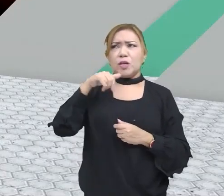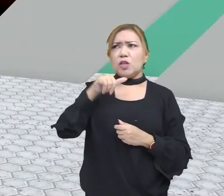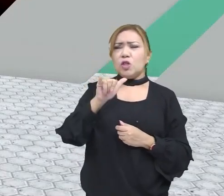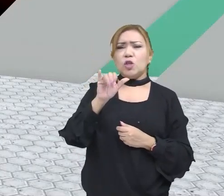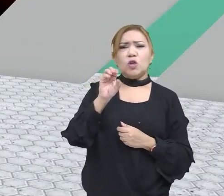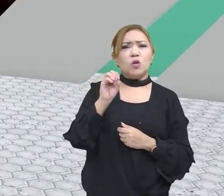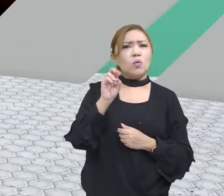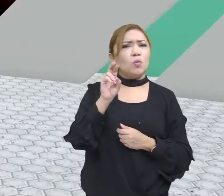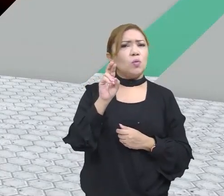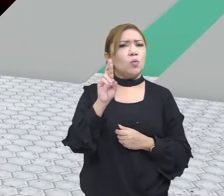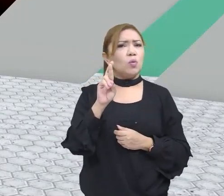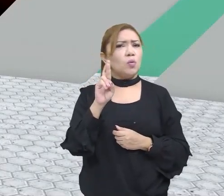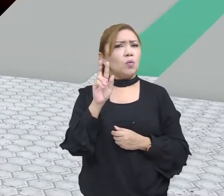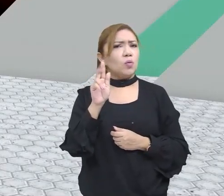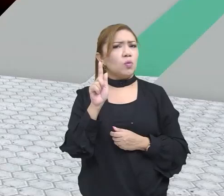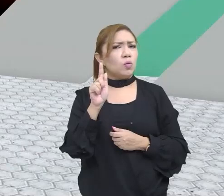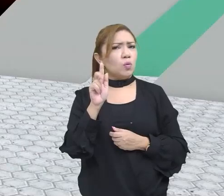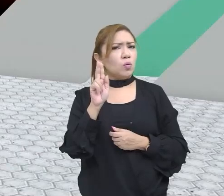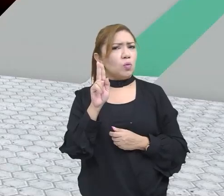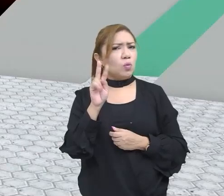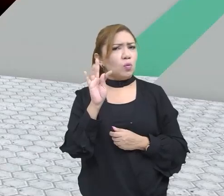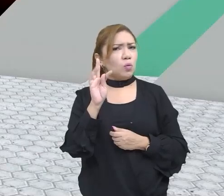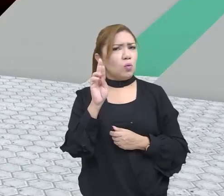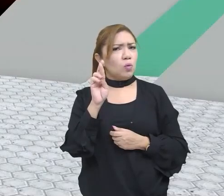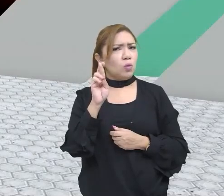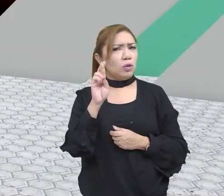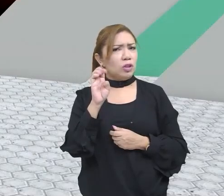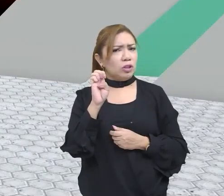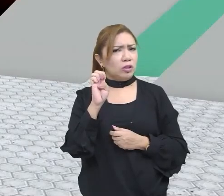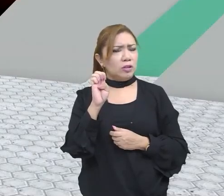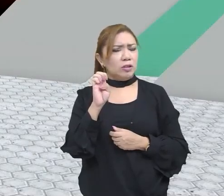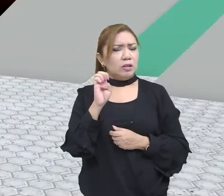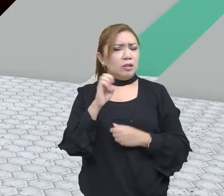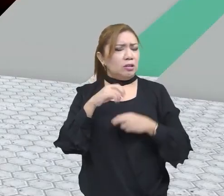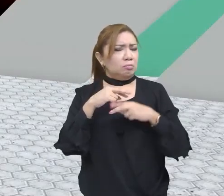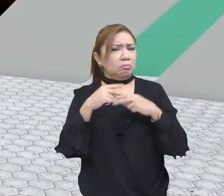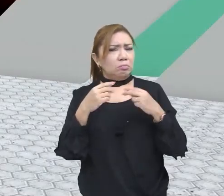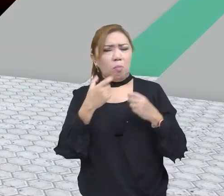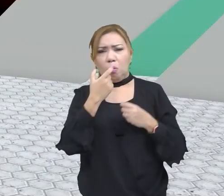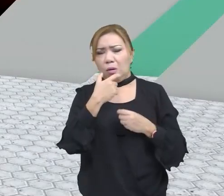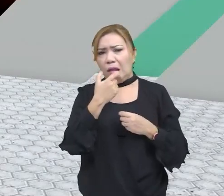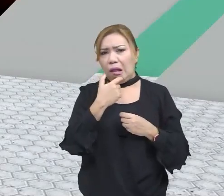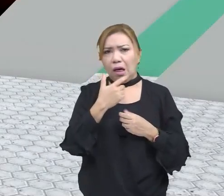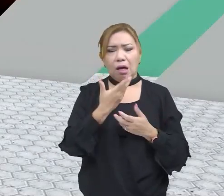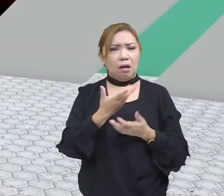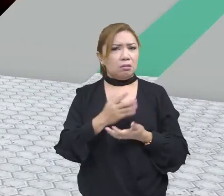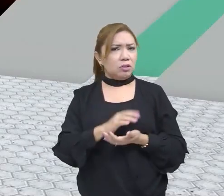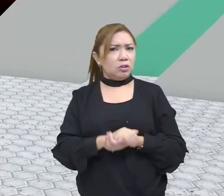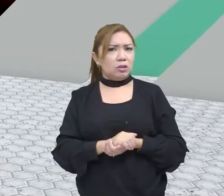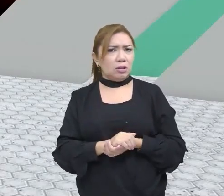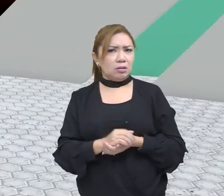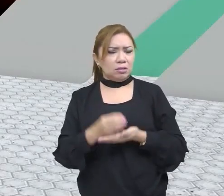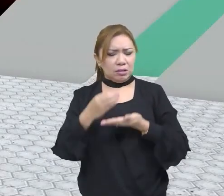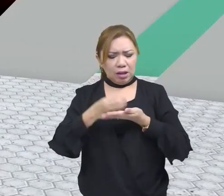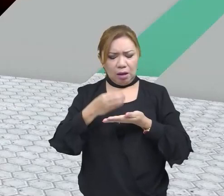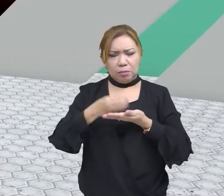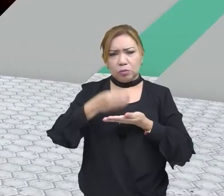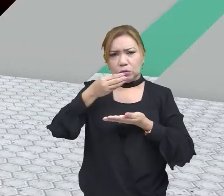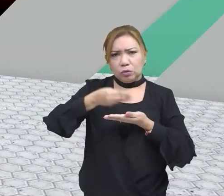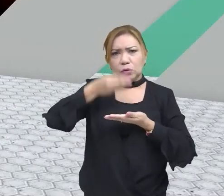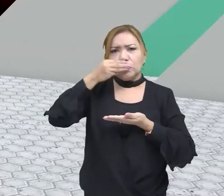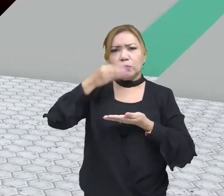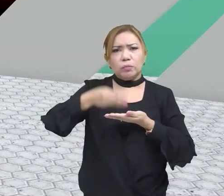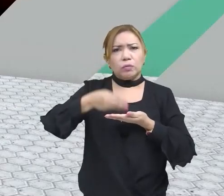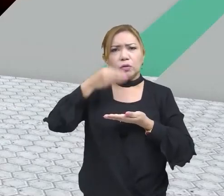também, pode fazer também bolachas e muitos outros alimentos. O leite, ele é essencial para